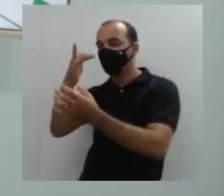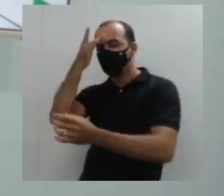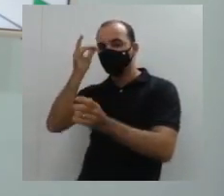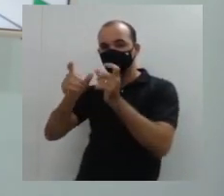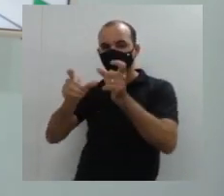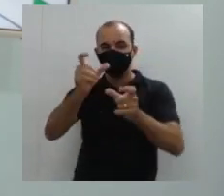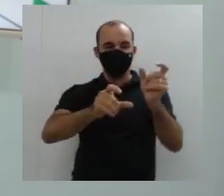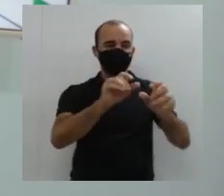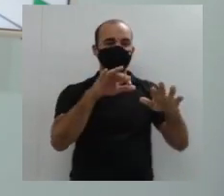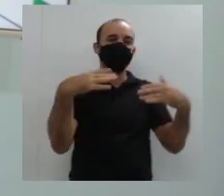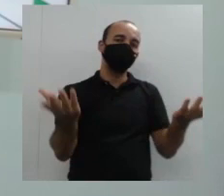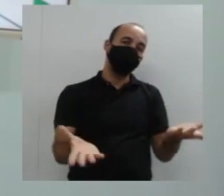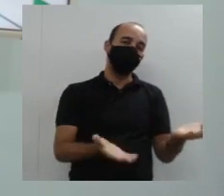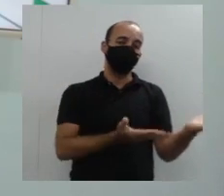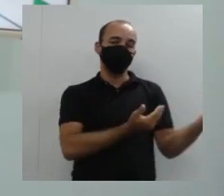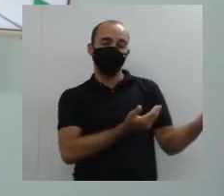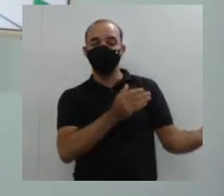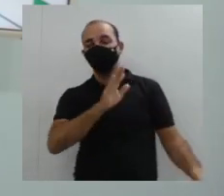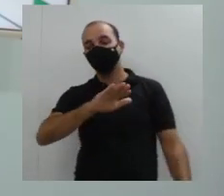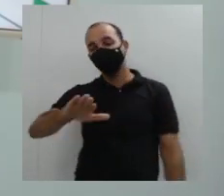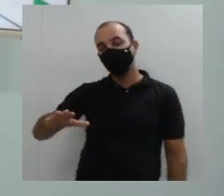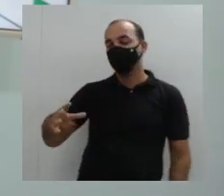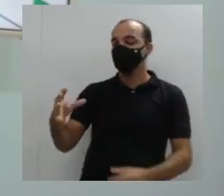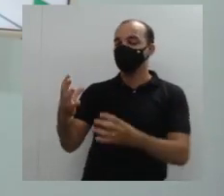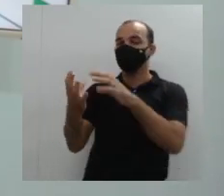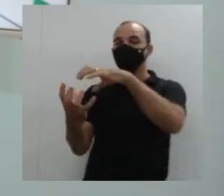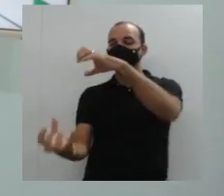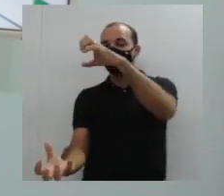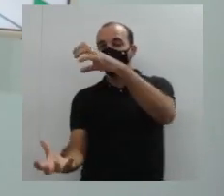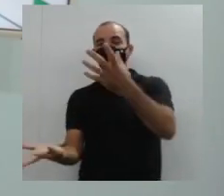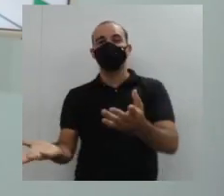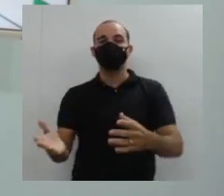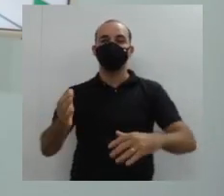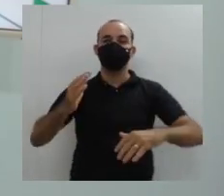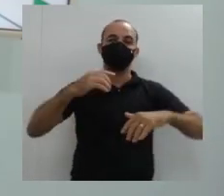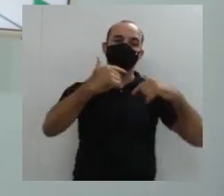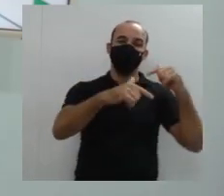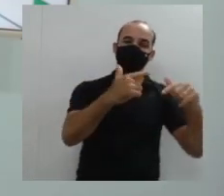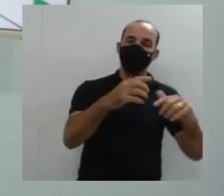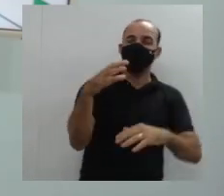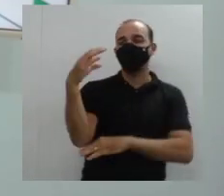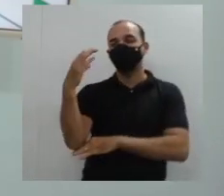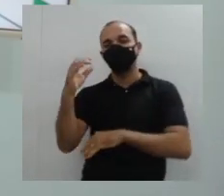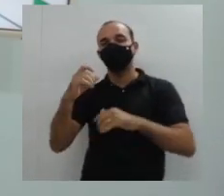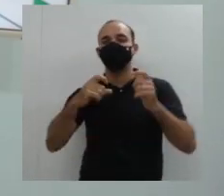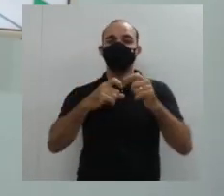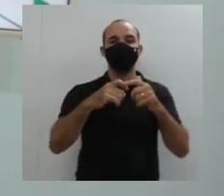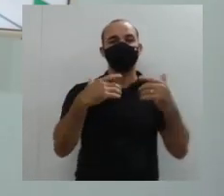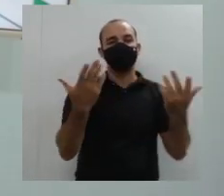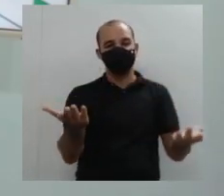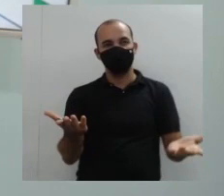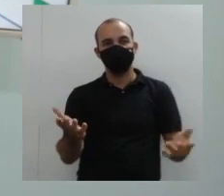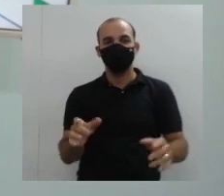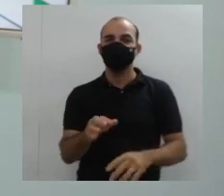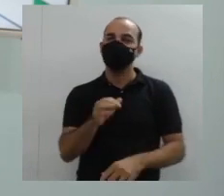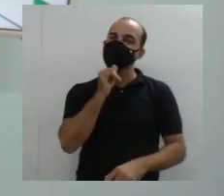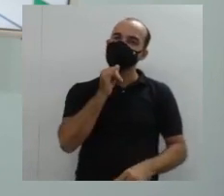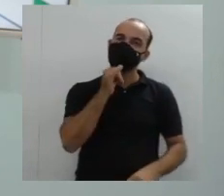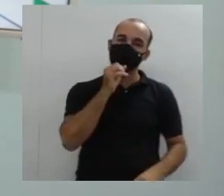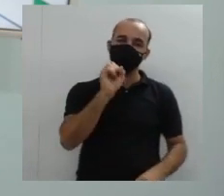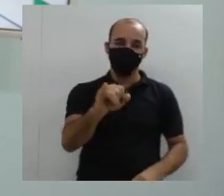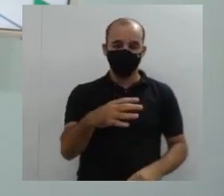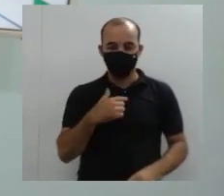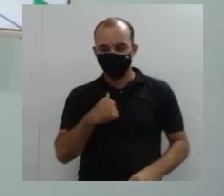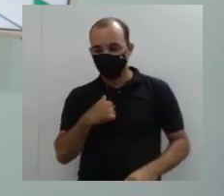a escrever, a montar um texto, uma propaganda sobre veículos, o seu público-alvo